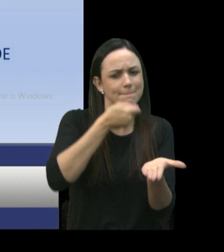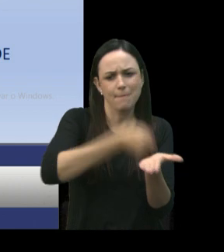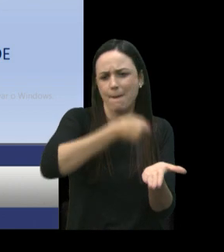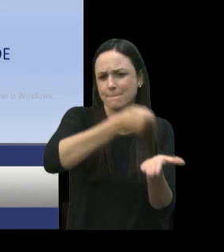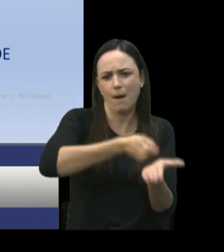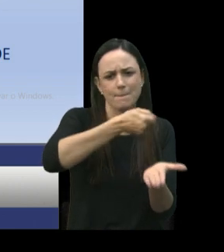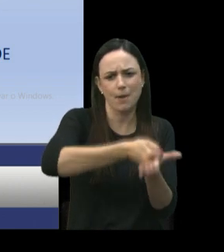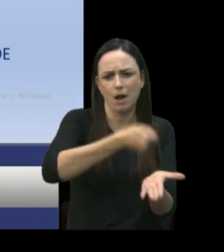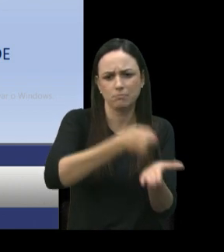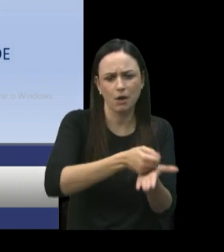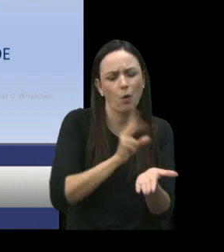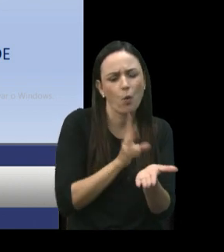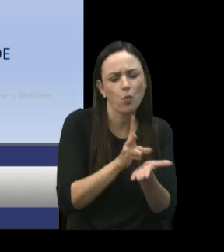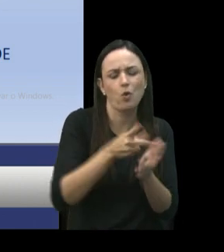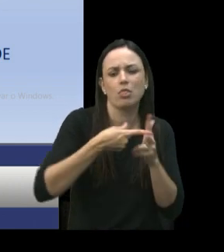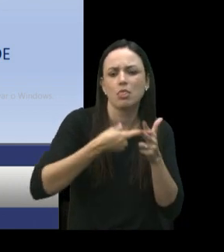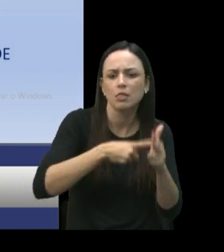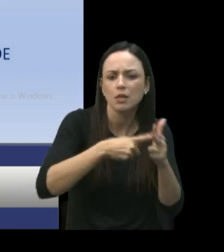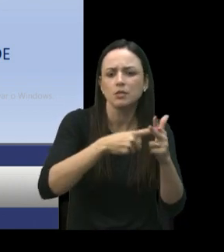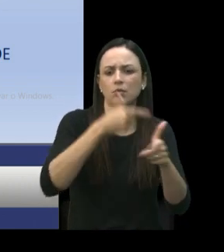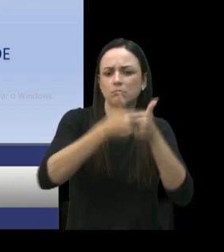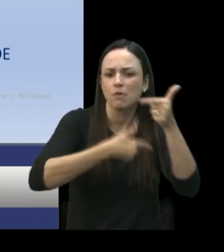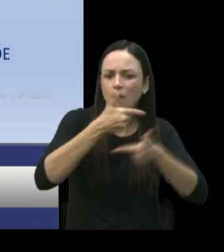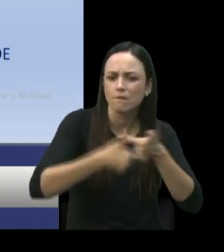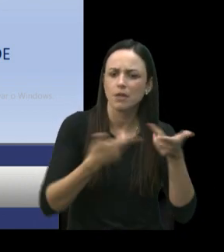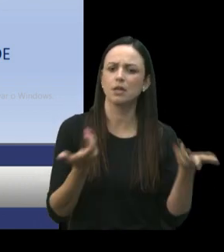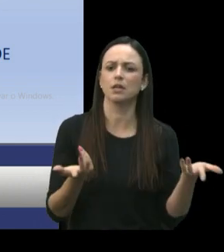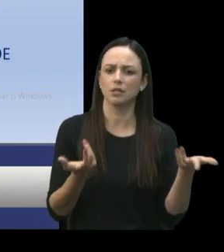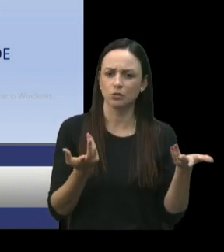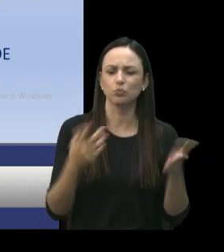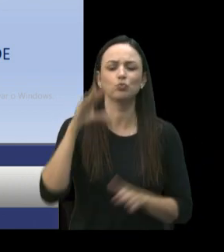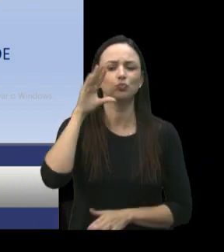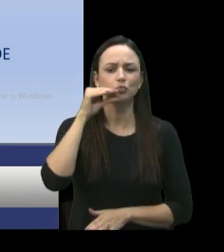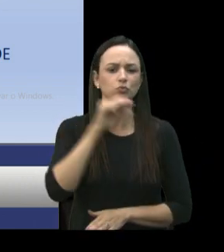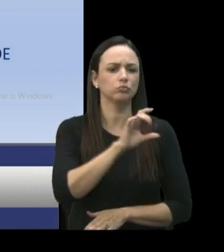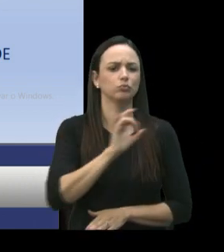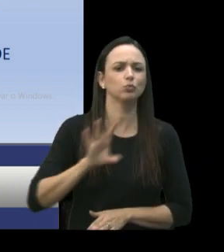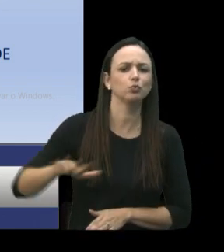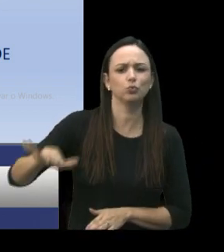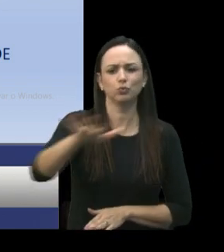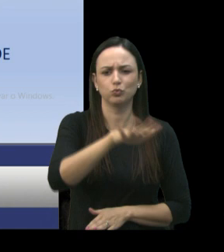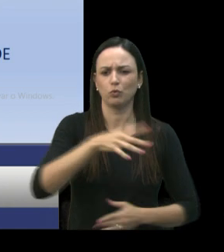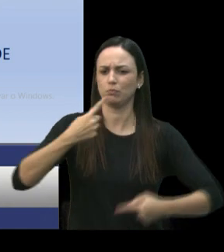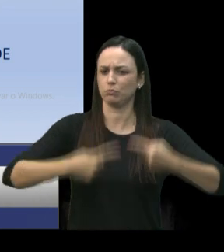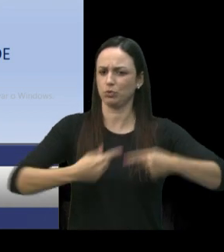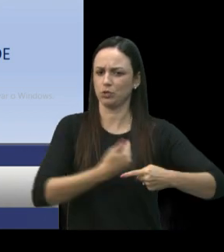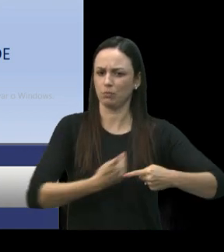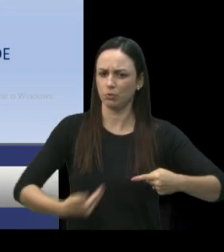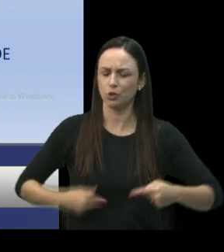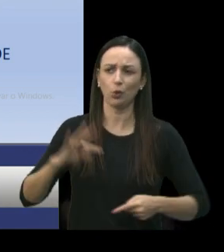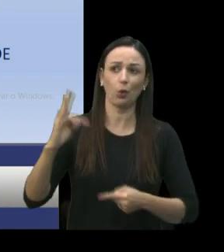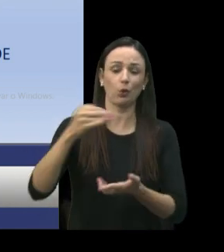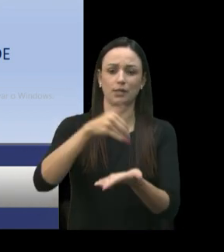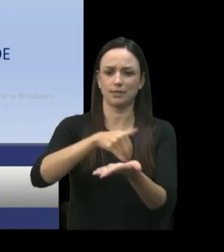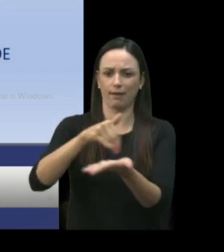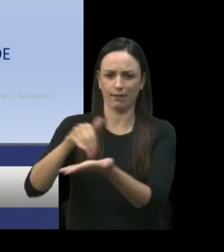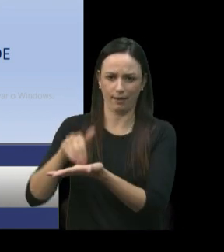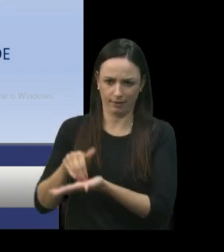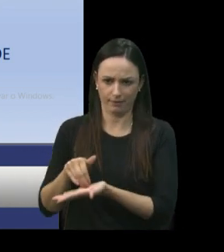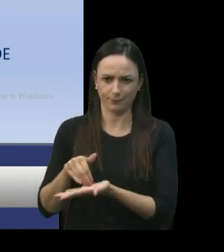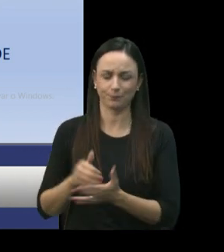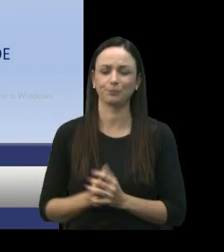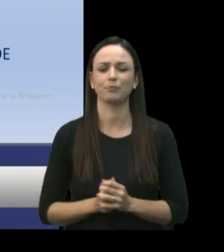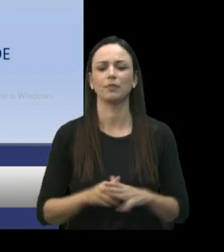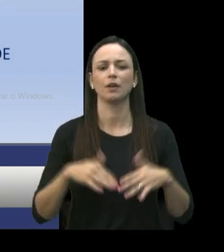a manutenção do serviço, da funcionalidade de todas as políticas públicas, de todas as secretarias.